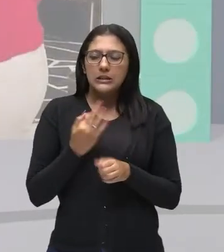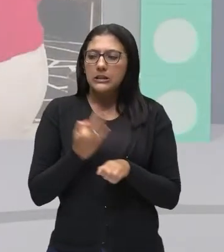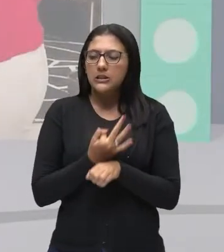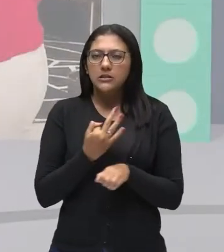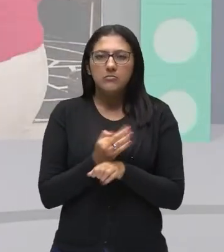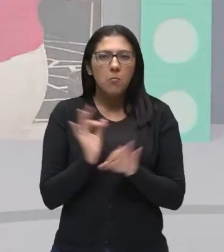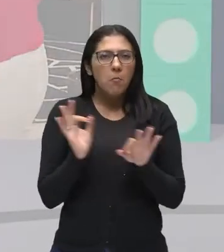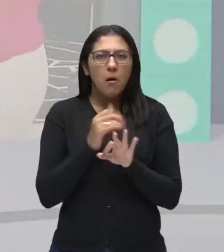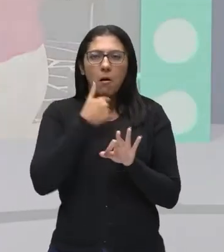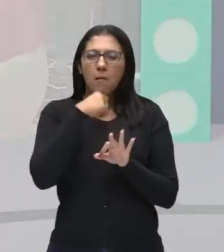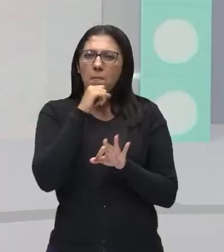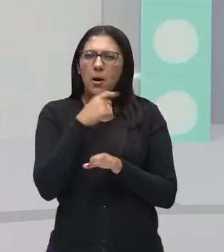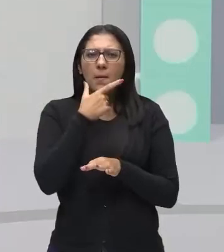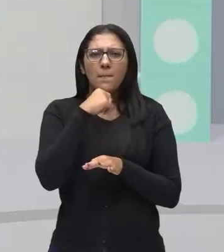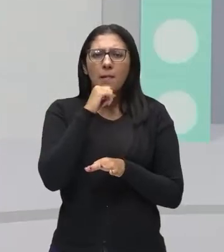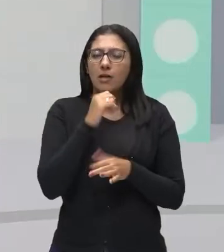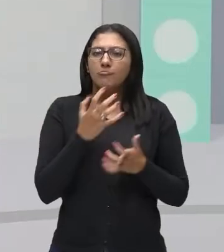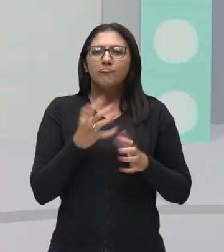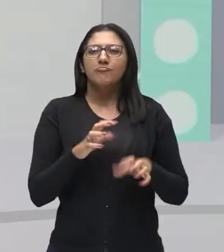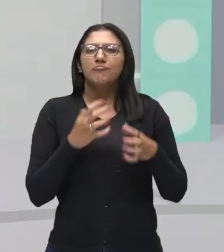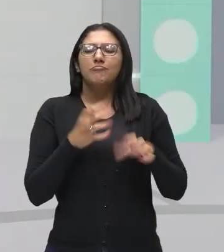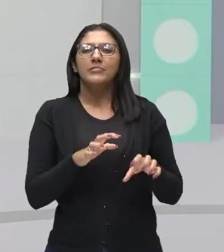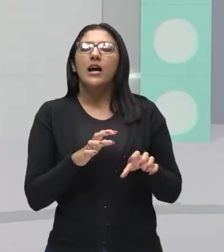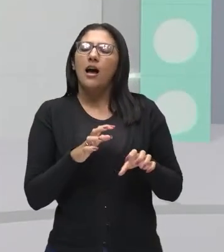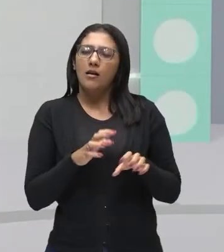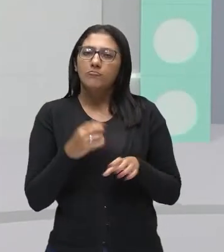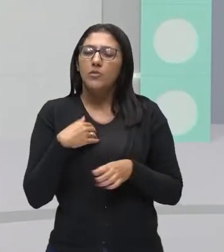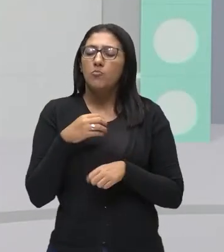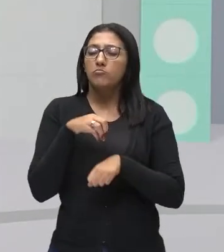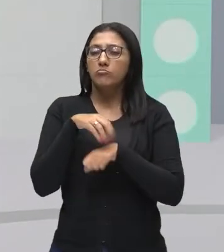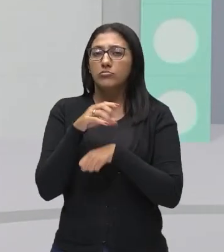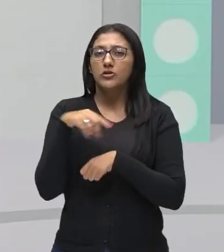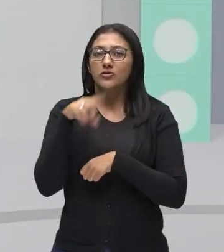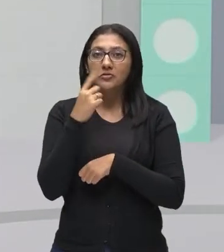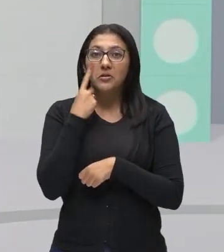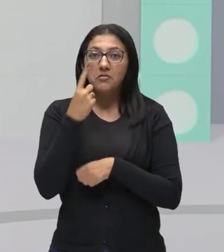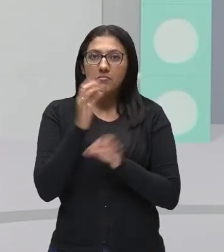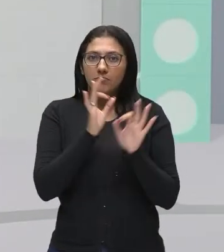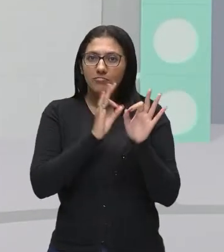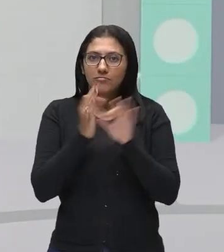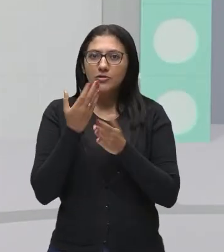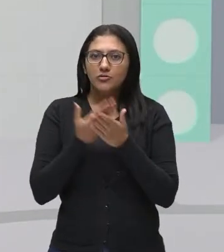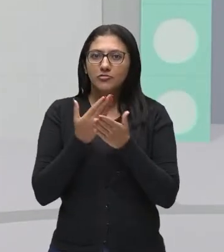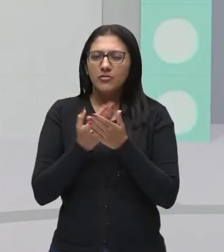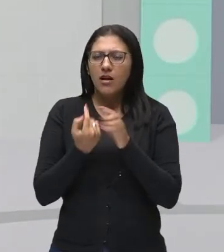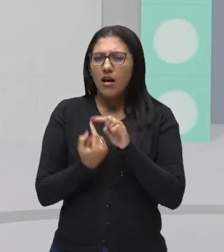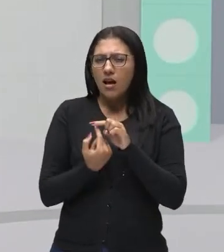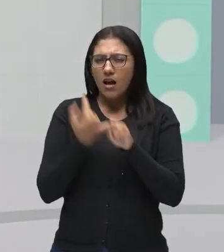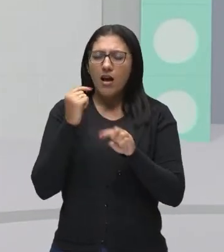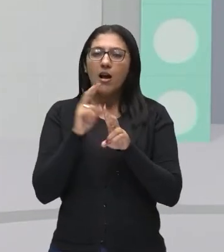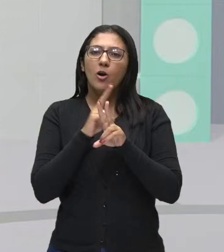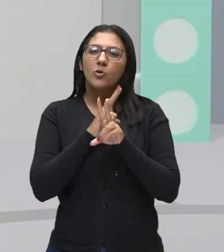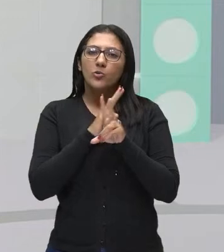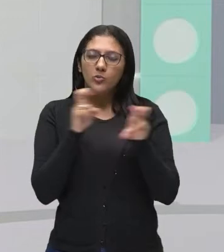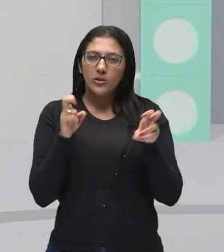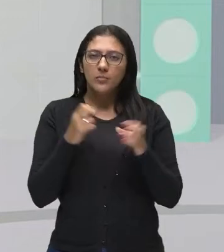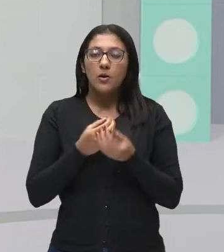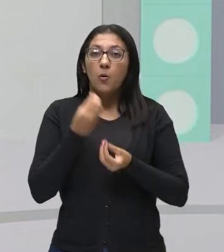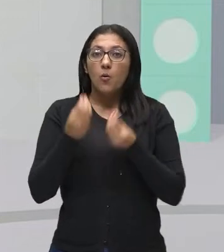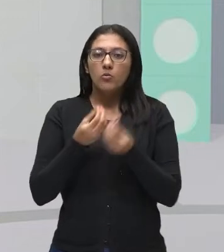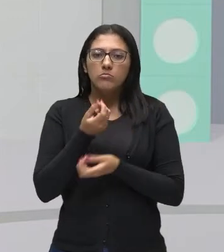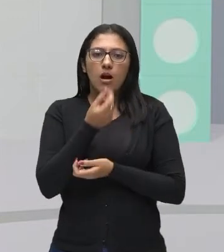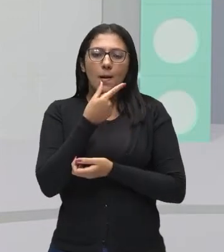ser mãe, eu sugiro fortemente que você veja a aula do professor Virgílio Guedes, que é sobre métodos